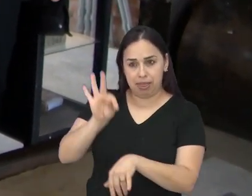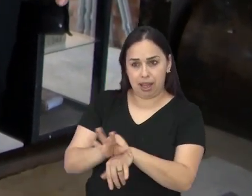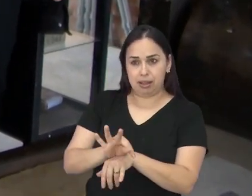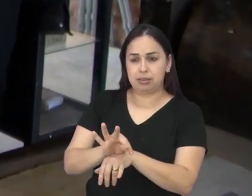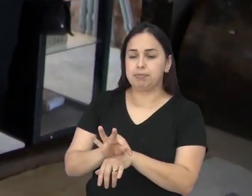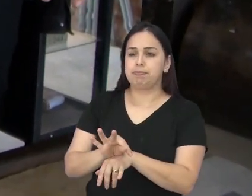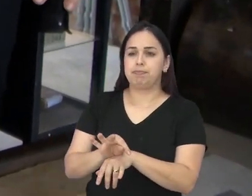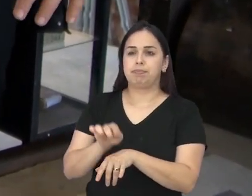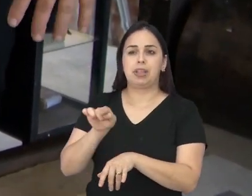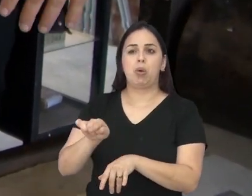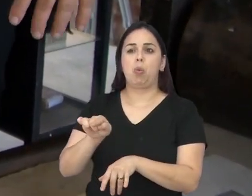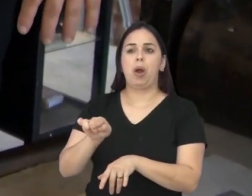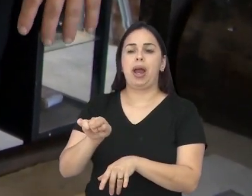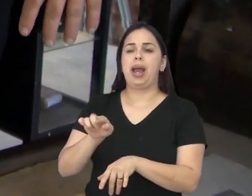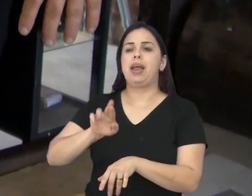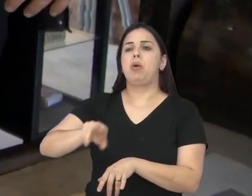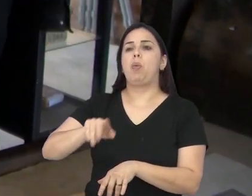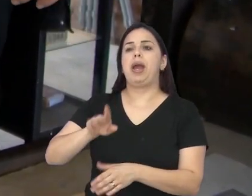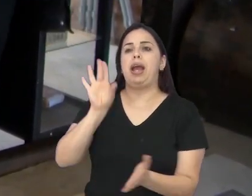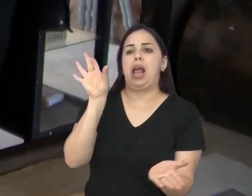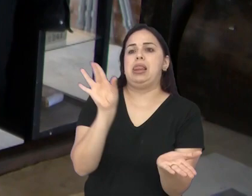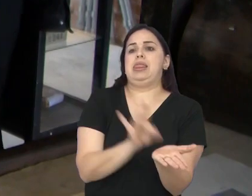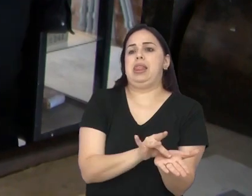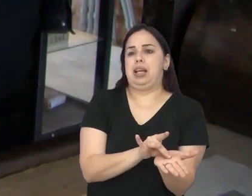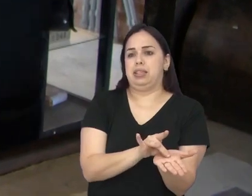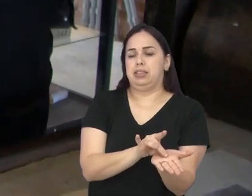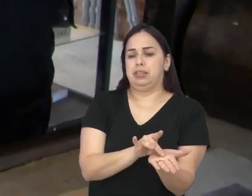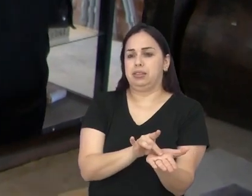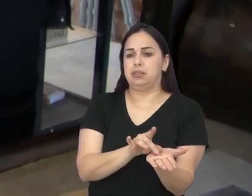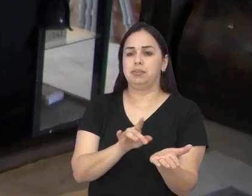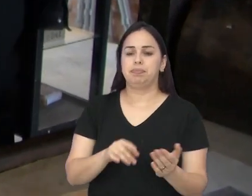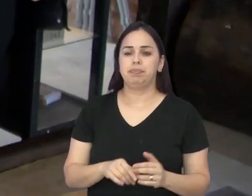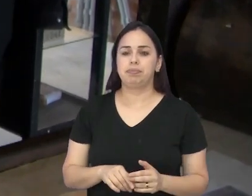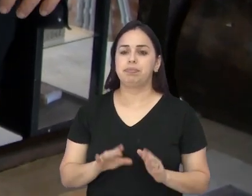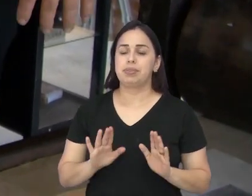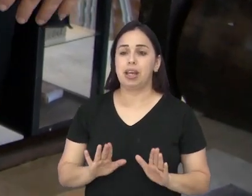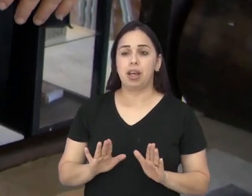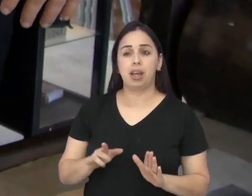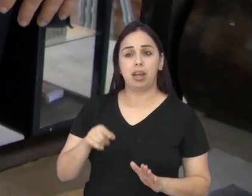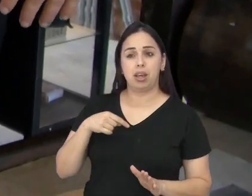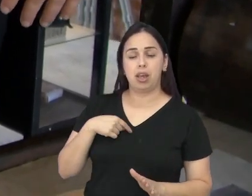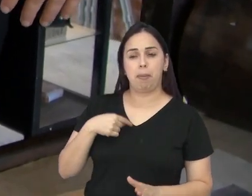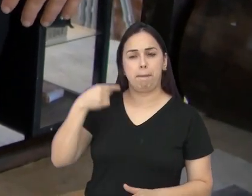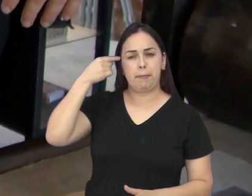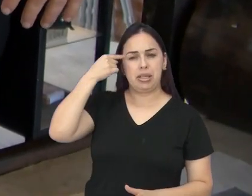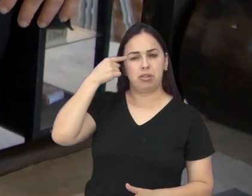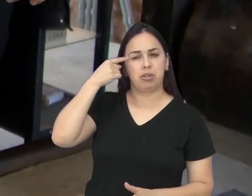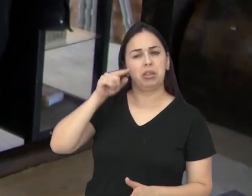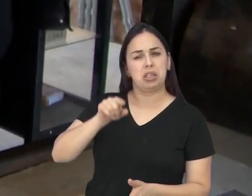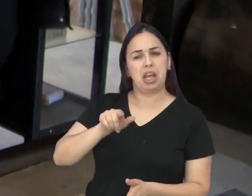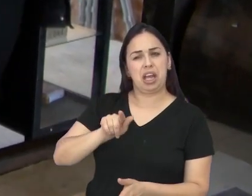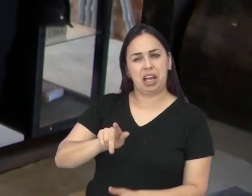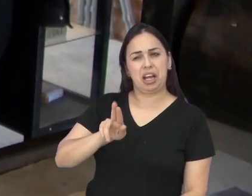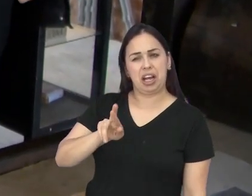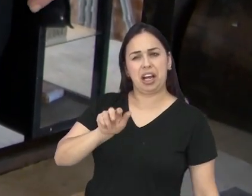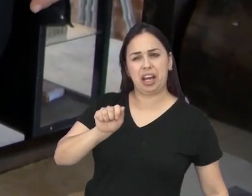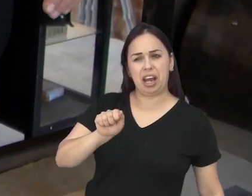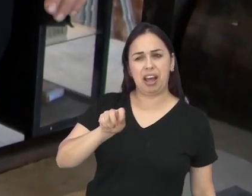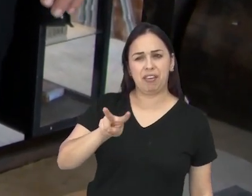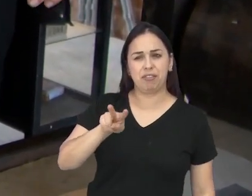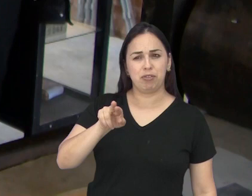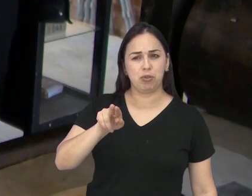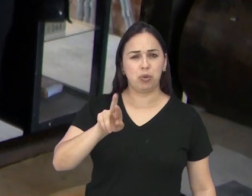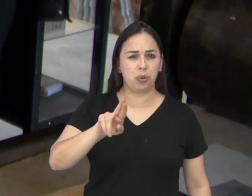mas ela não é a gravação. Tem essa discussão sobre não ser uma gravação. Eu a considero gravura. E então a gente vai